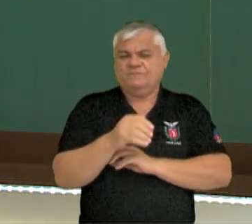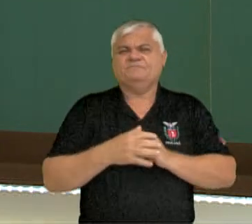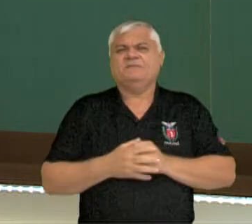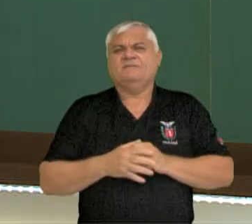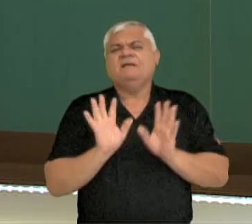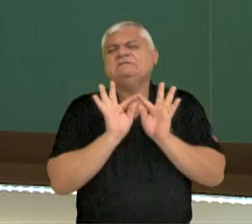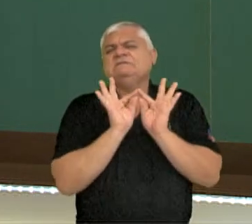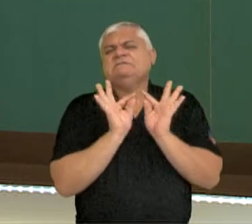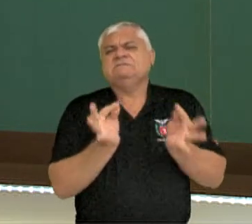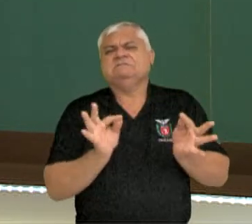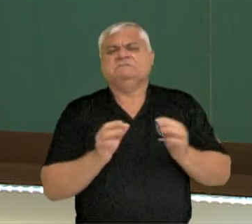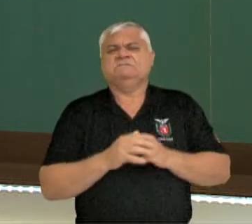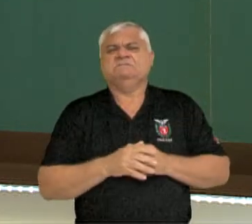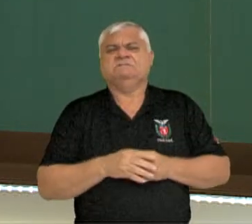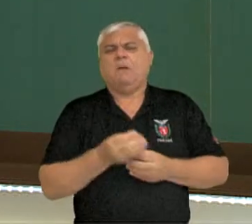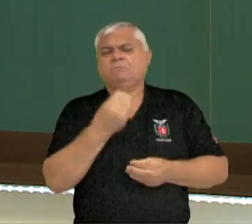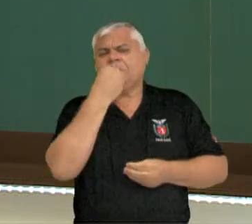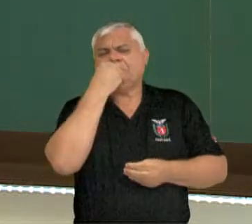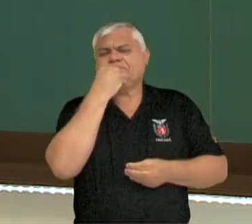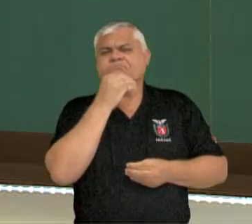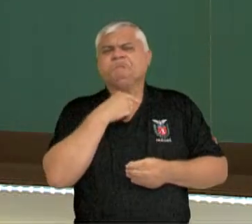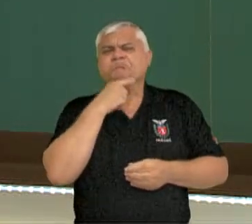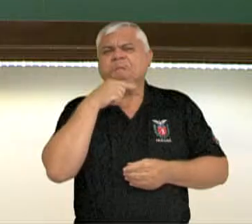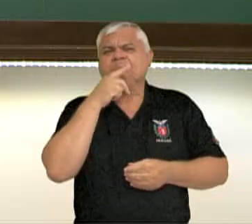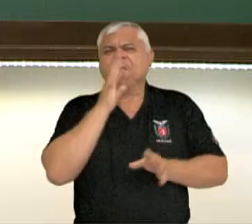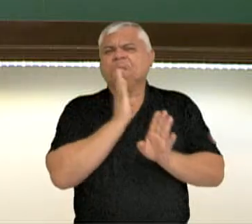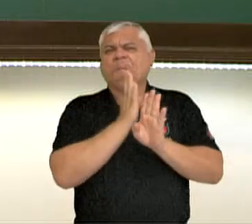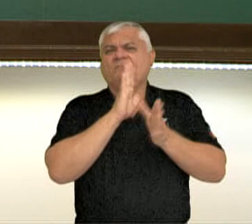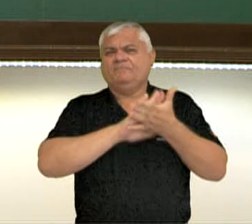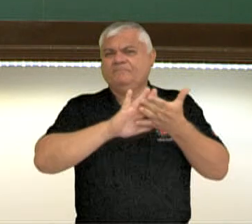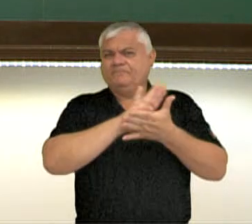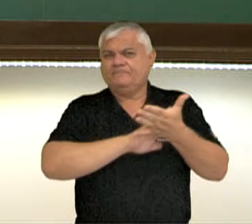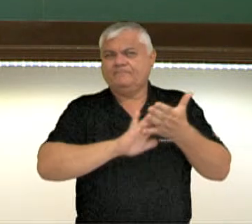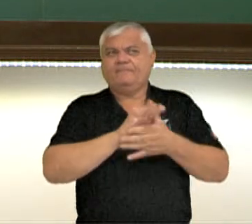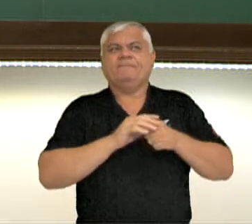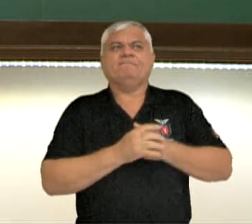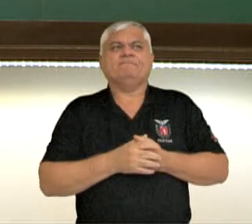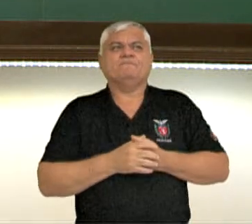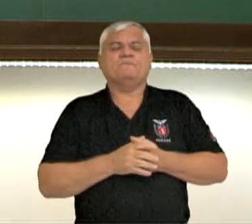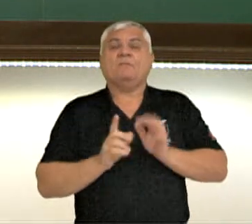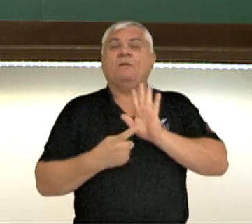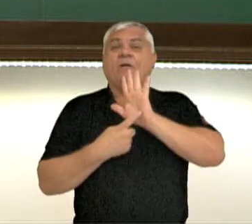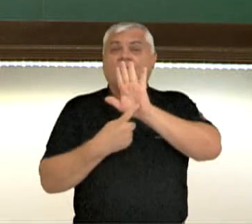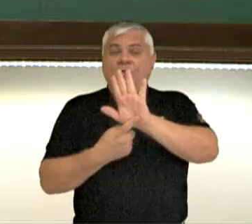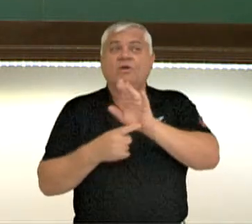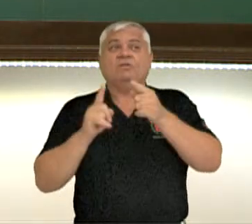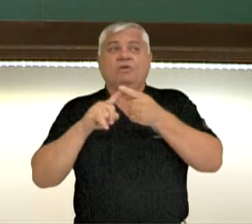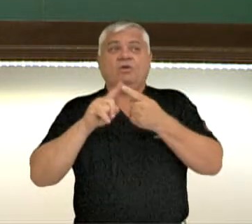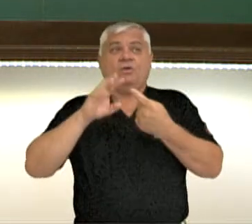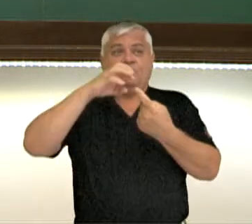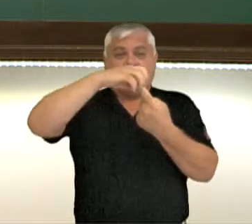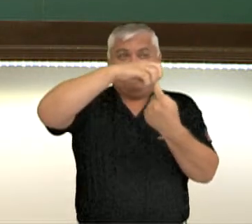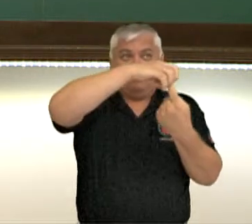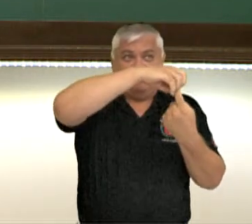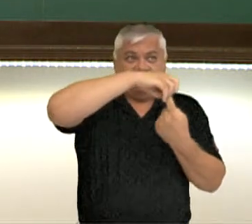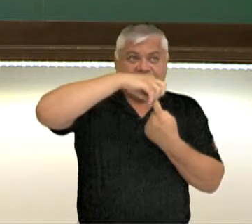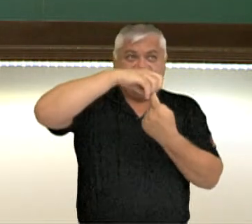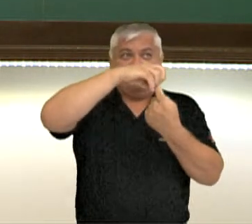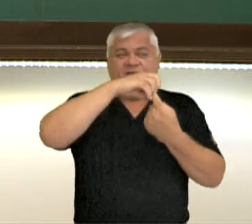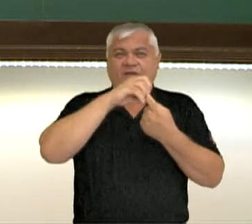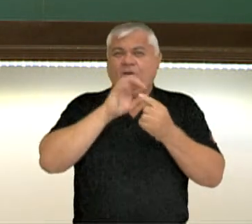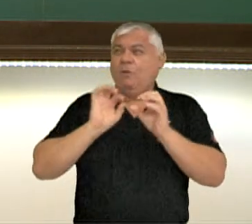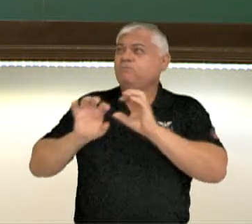consegue perceber, né, ao se alimentar. Alguns representantes, então, 1, os cogumelos, 2,